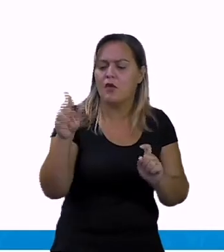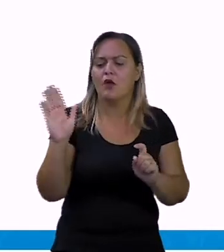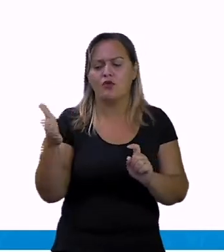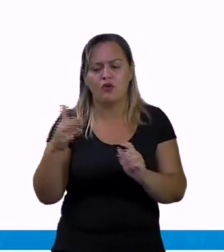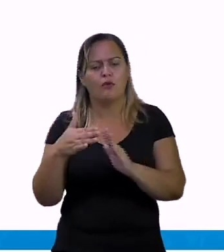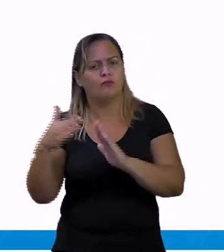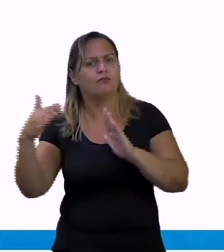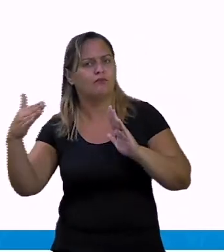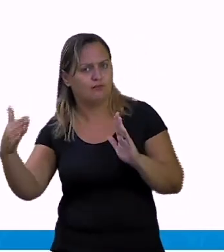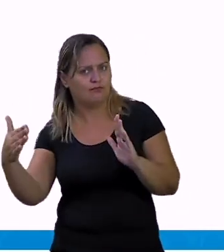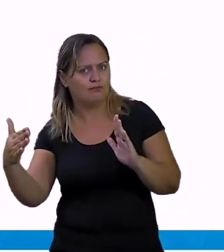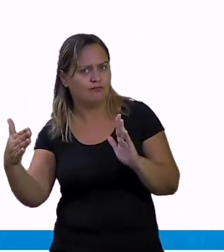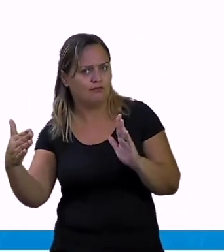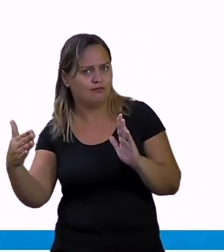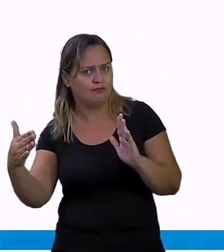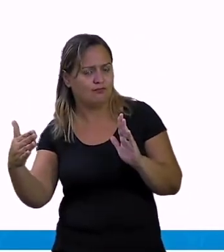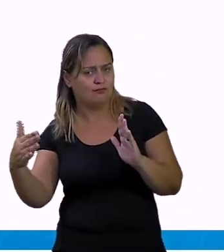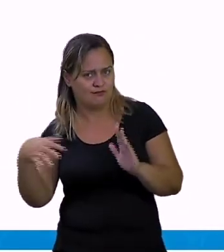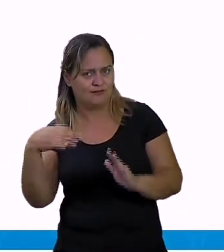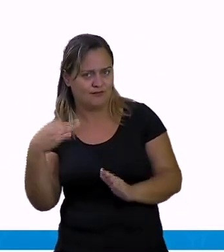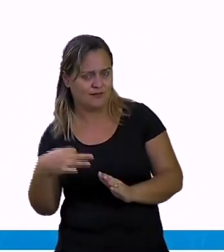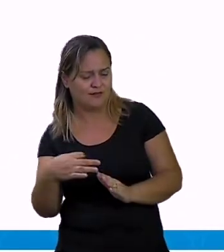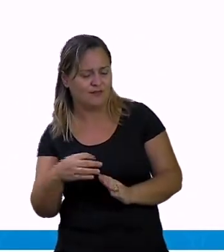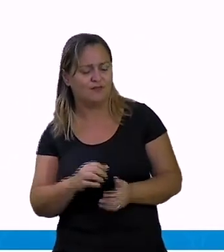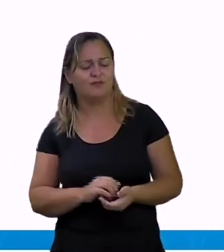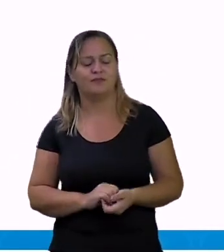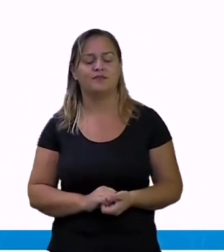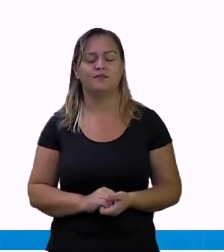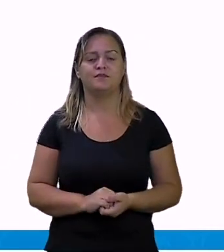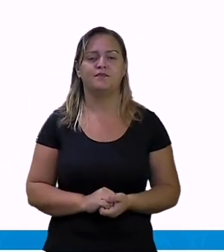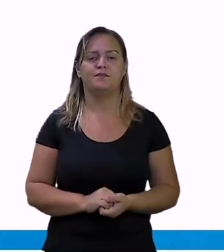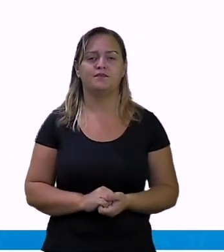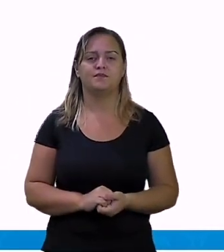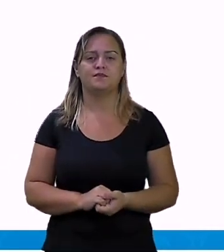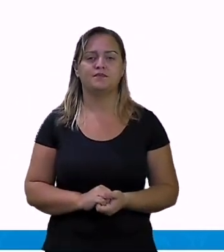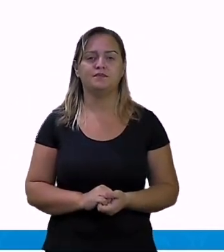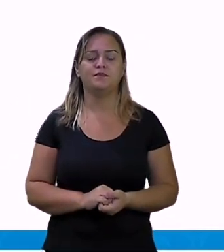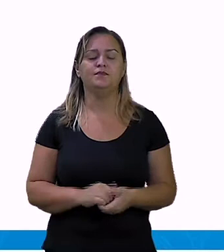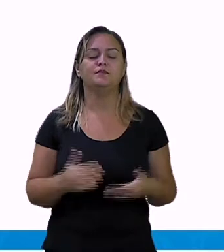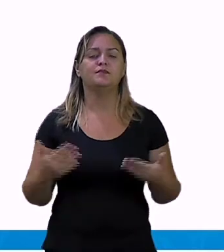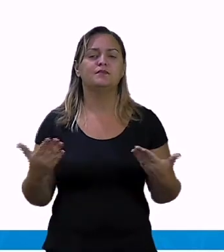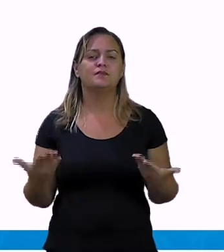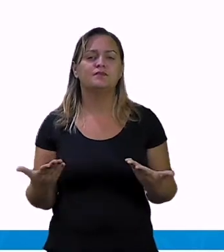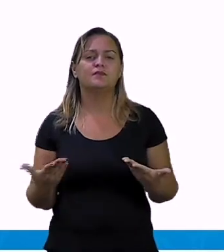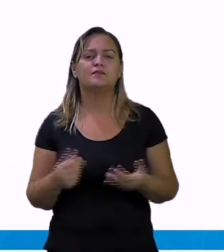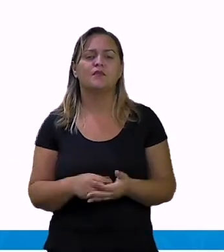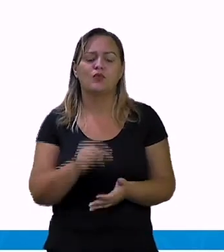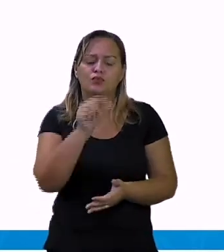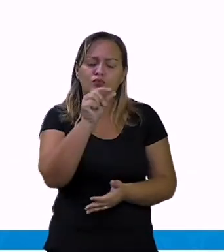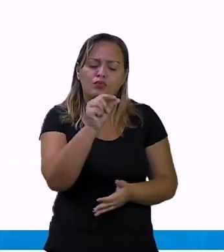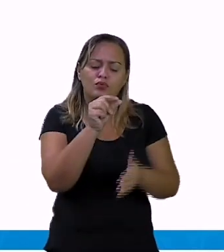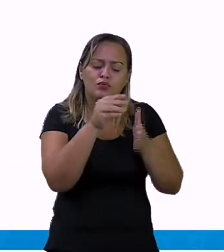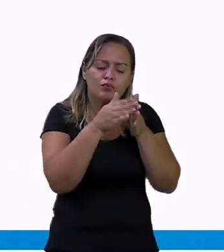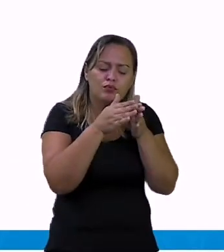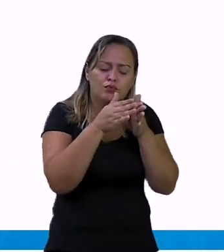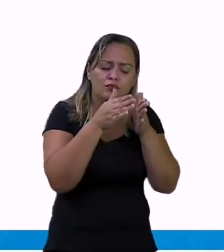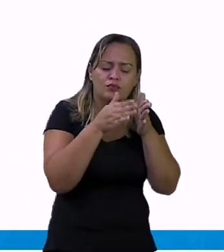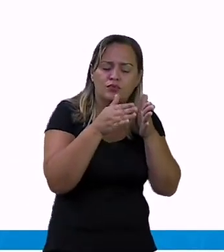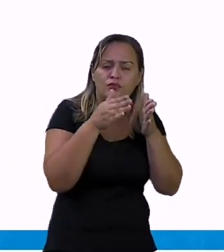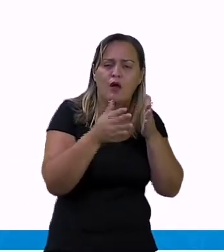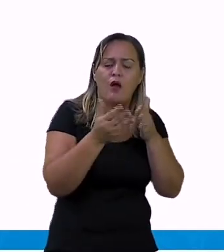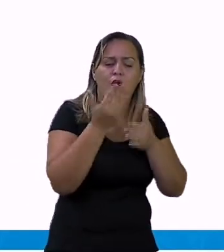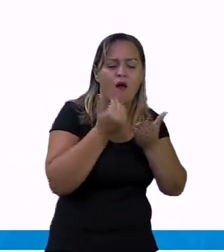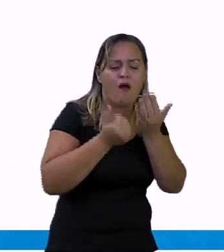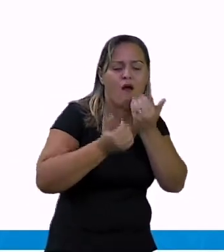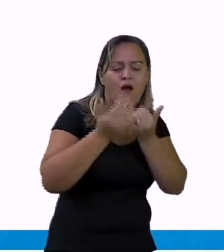ali. Entendido? E aí, ao longo dos dias, essas larvas vão crescendo, se alimentando